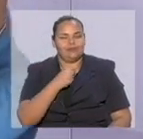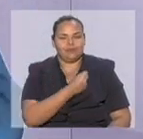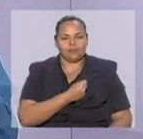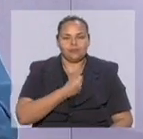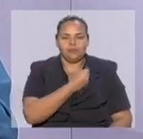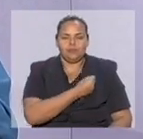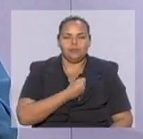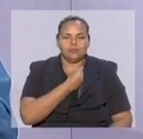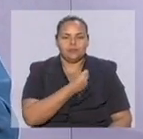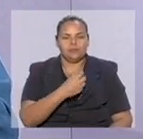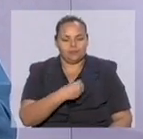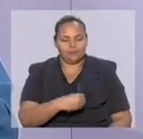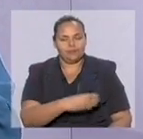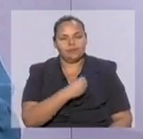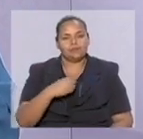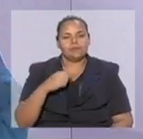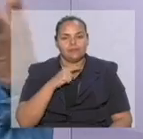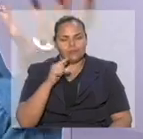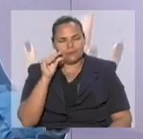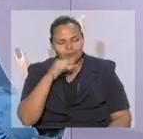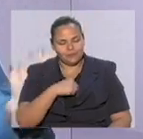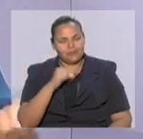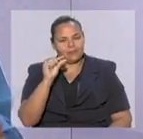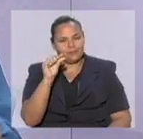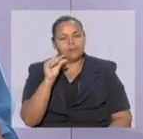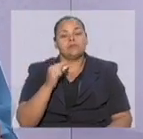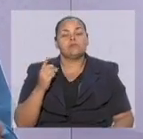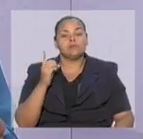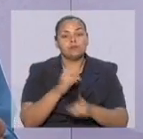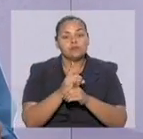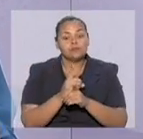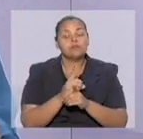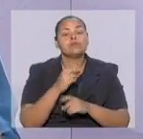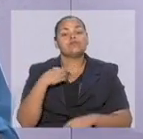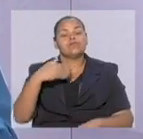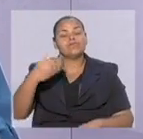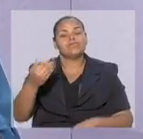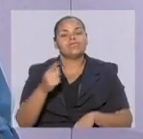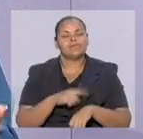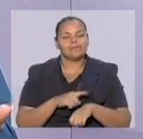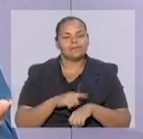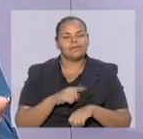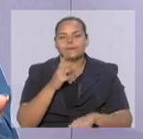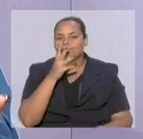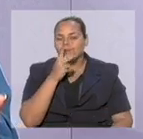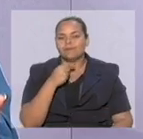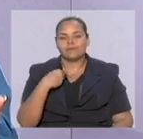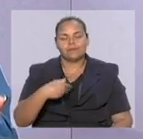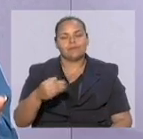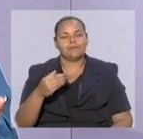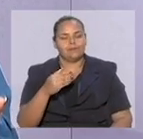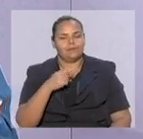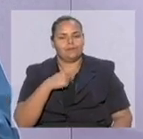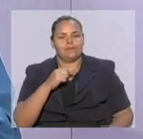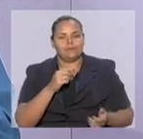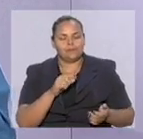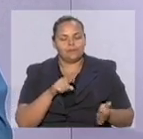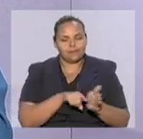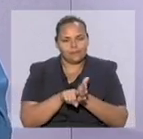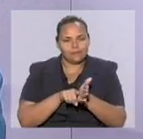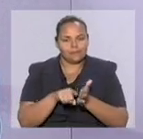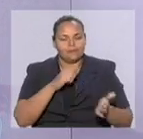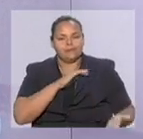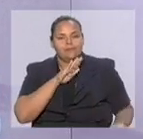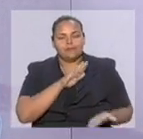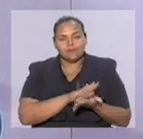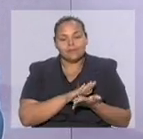de mama, é visto um pólipo, aí é visto um nódulo, aí ele retorna daqui a um tempo para uma mamografia.